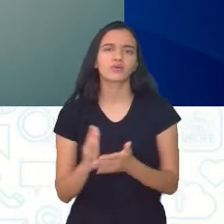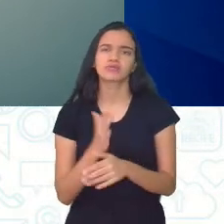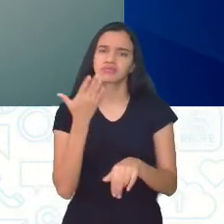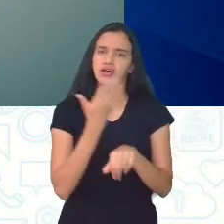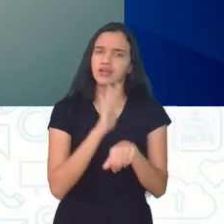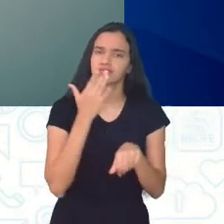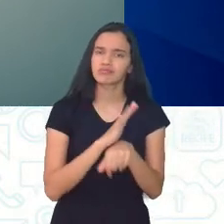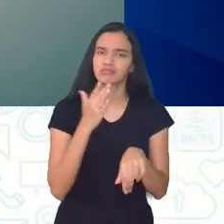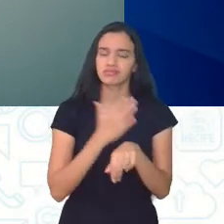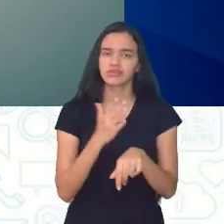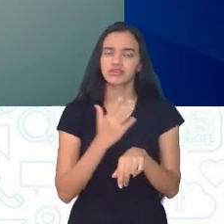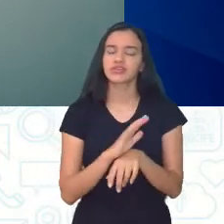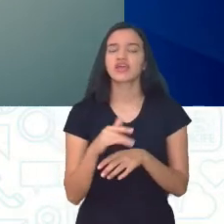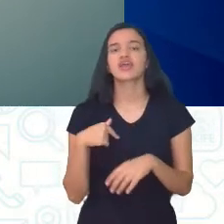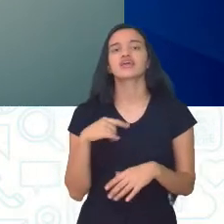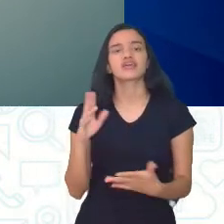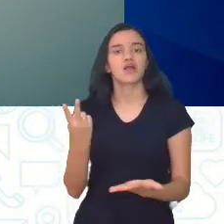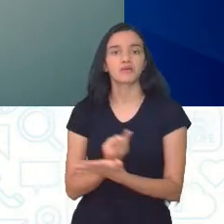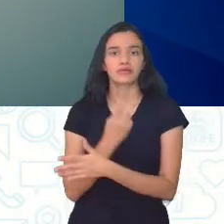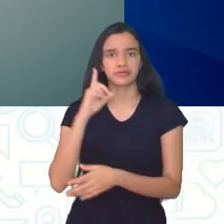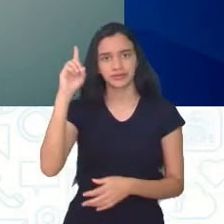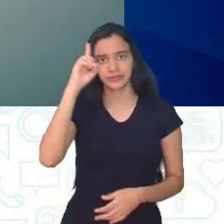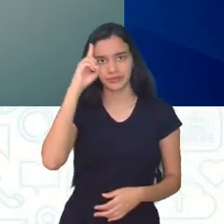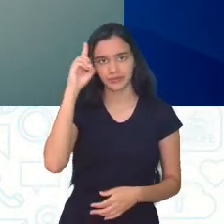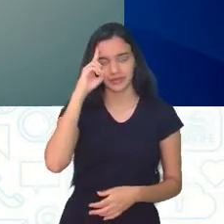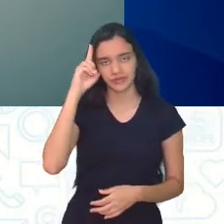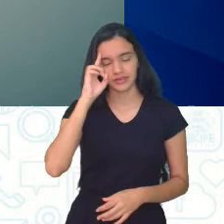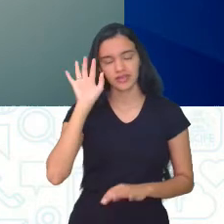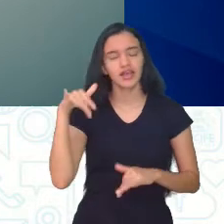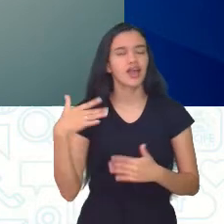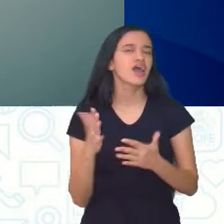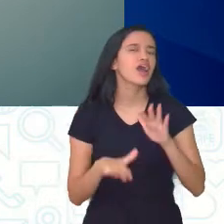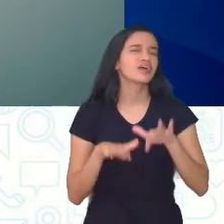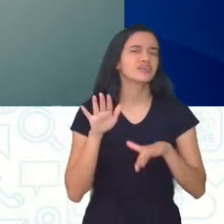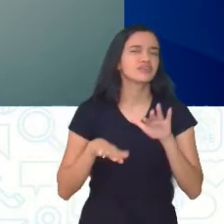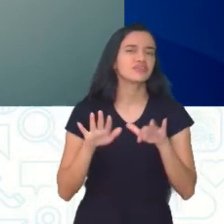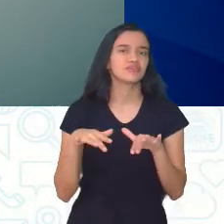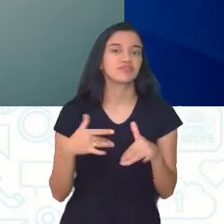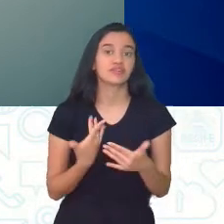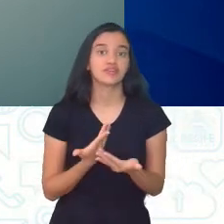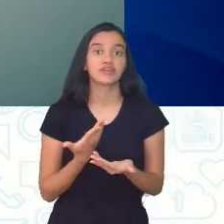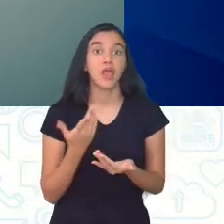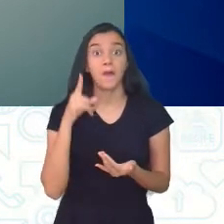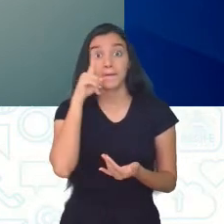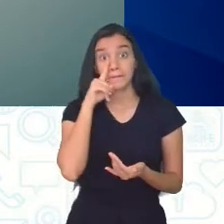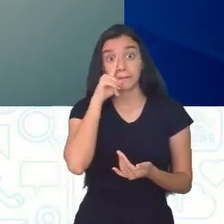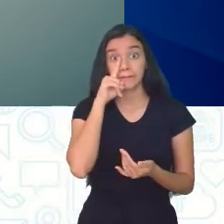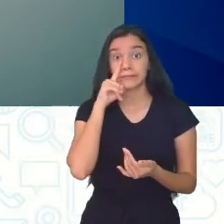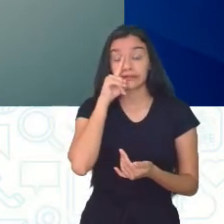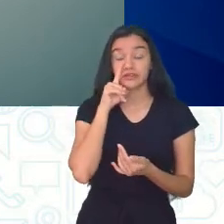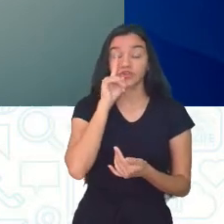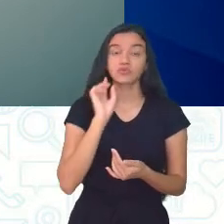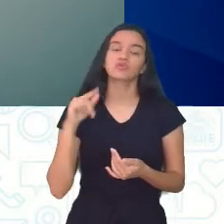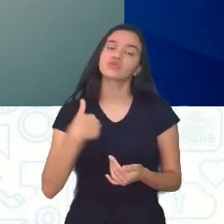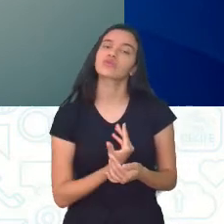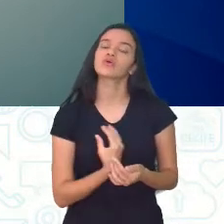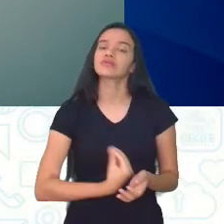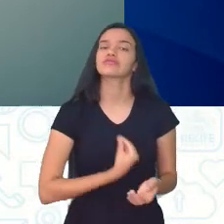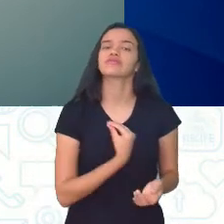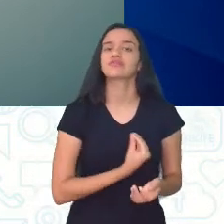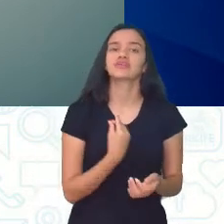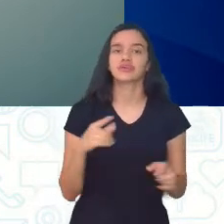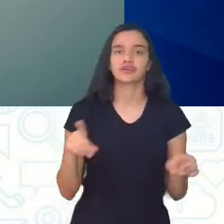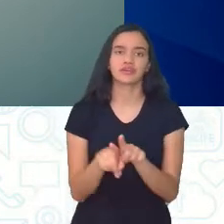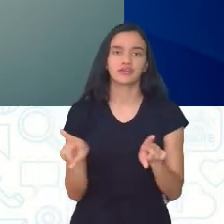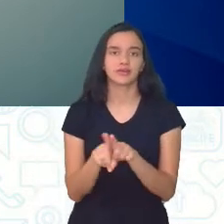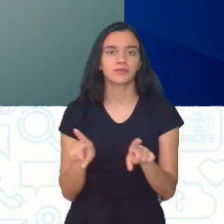atividades que acontecem no nosso dia a dia e que, às vezes, são fatais em relação à nossa vida ou em